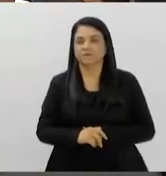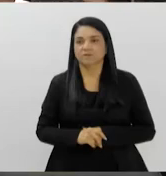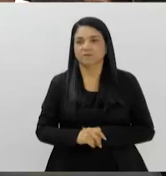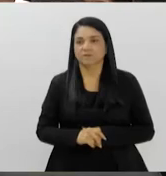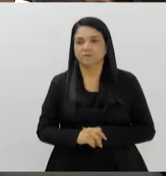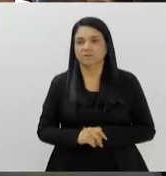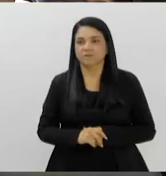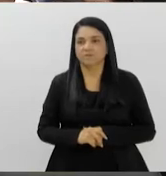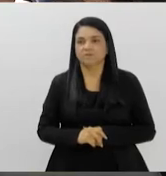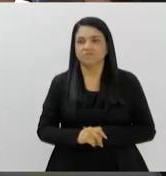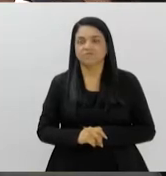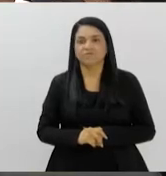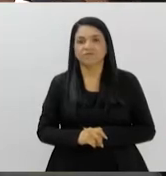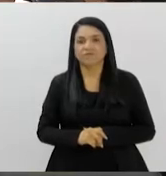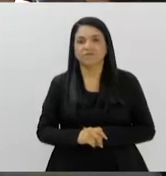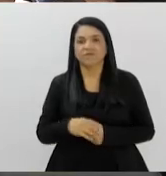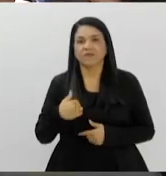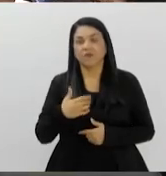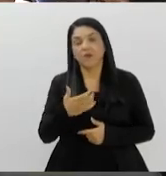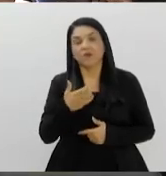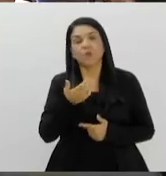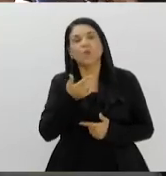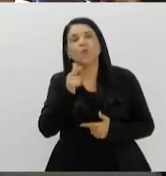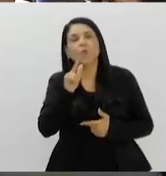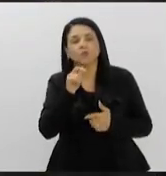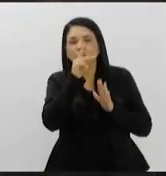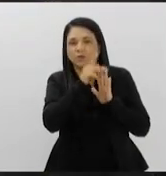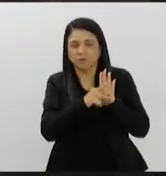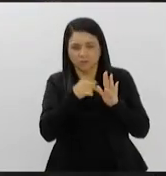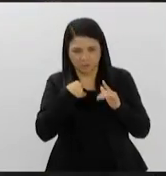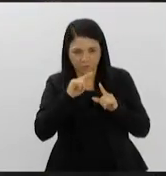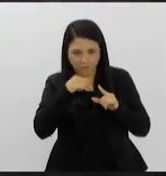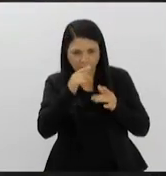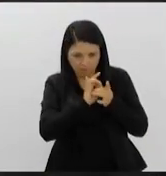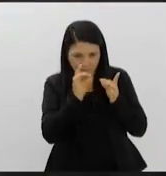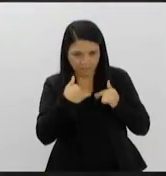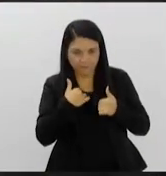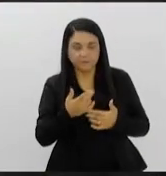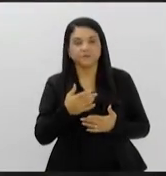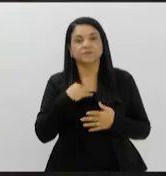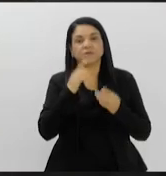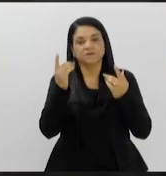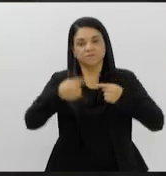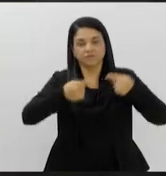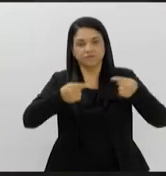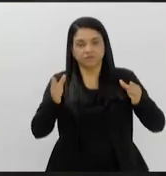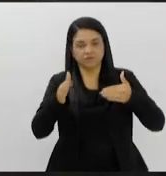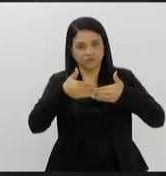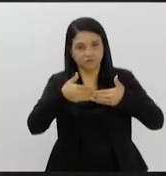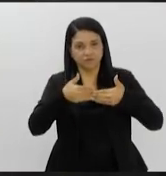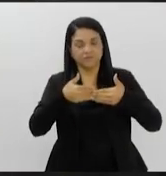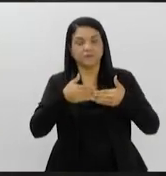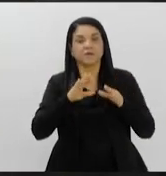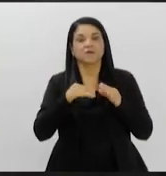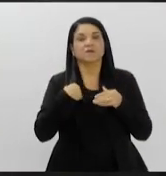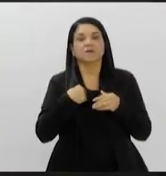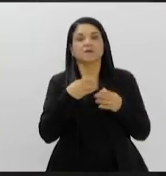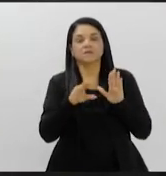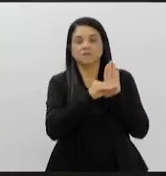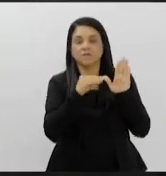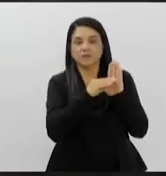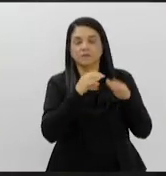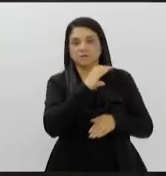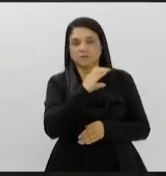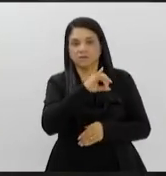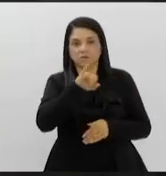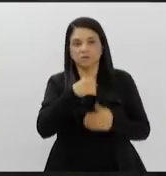Eu queria do outro, que eu papei mosca. Depois, Vossa Excelência me permite, por favor. Não havendo quem queira discutir, encerrada a discussão. Em votação, as emendas da CCJ. Os senhores